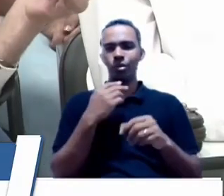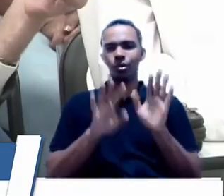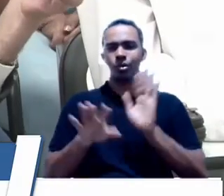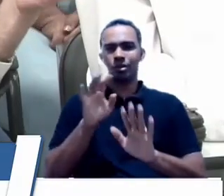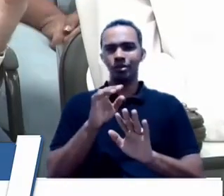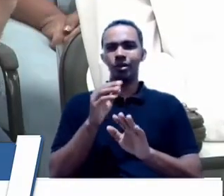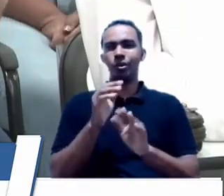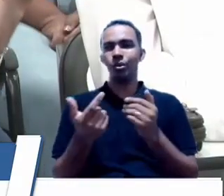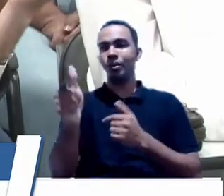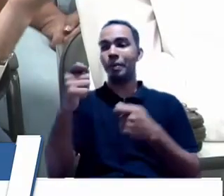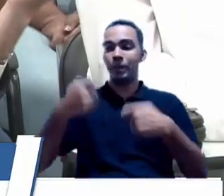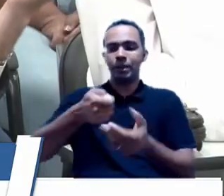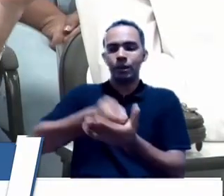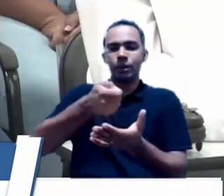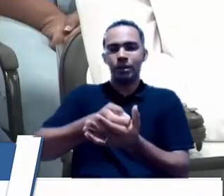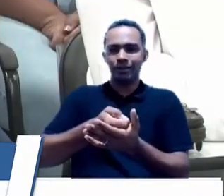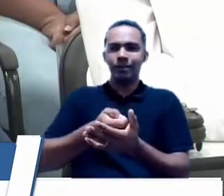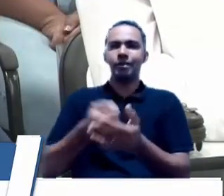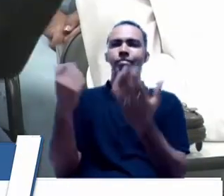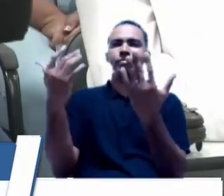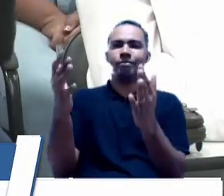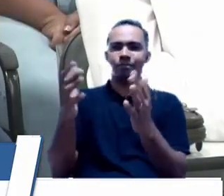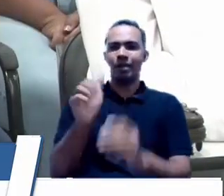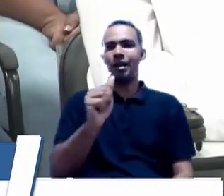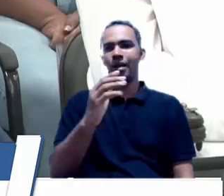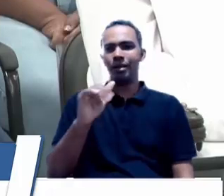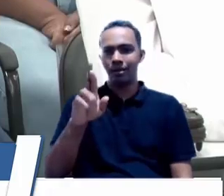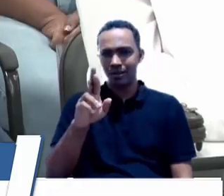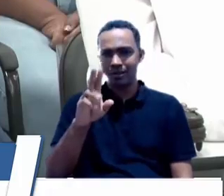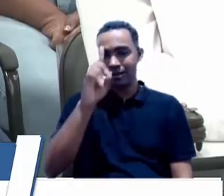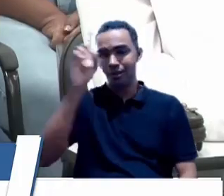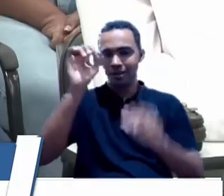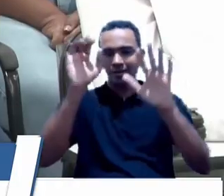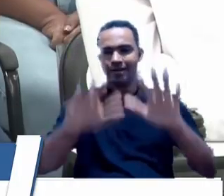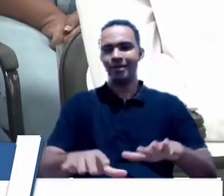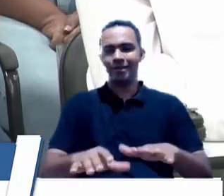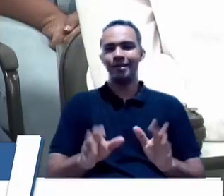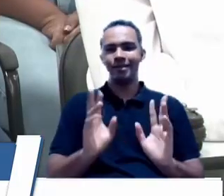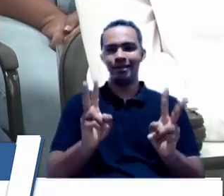deve cuidar. Então, assim, parabéns, Assir. E que Deus te abençoe e te ilumine muito.